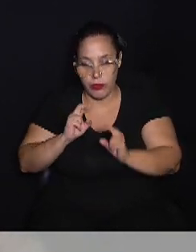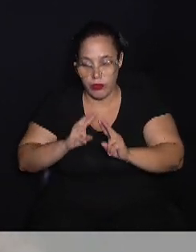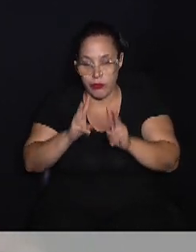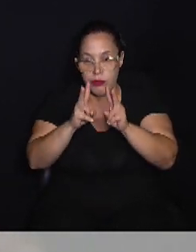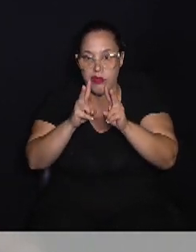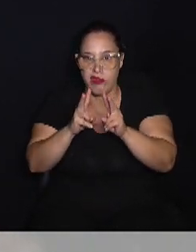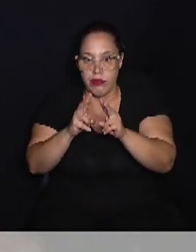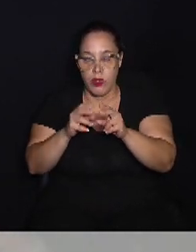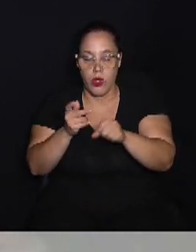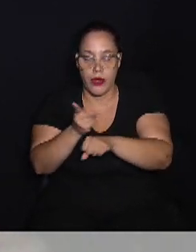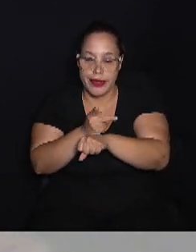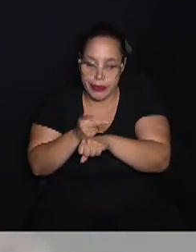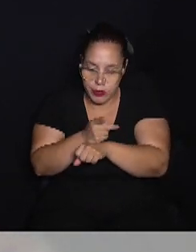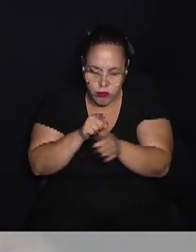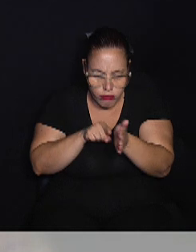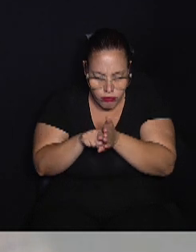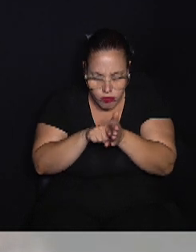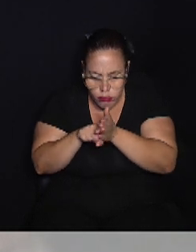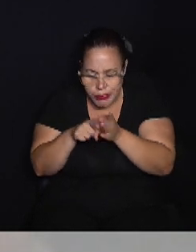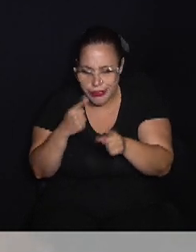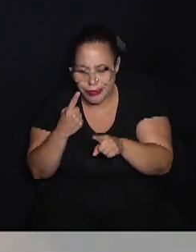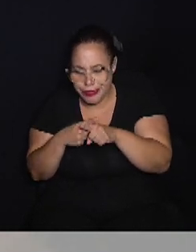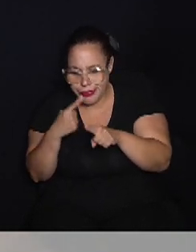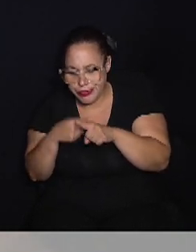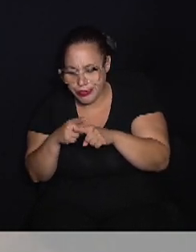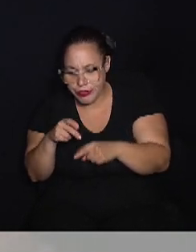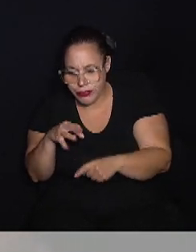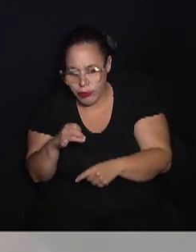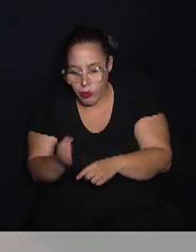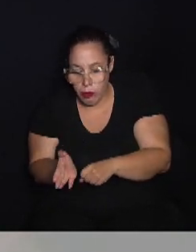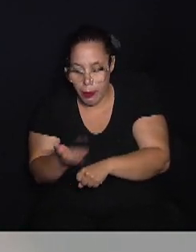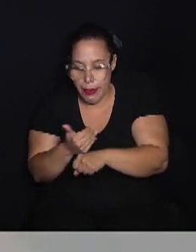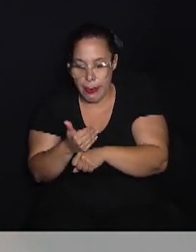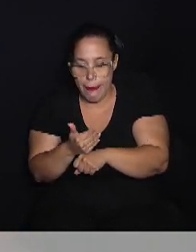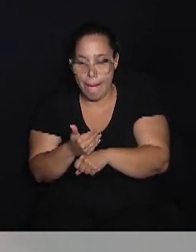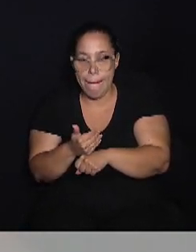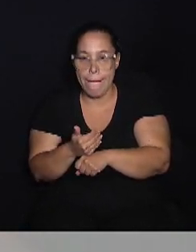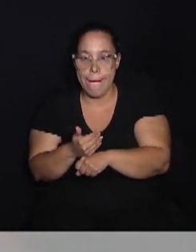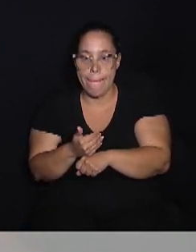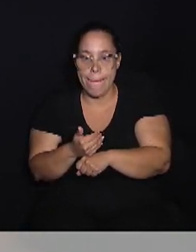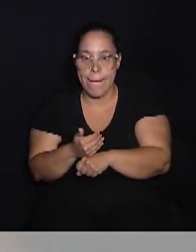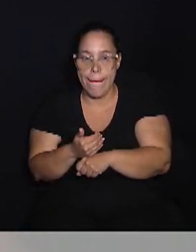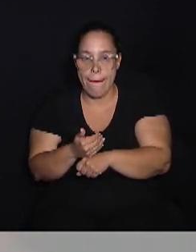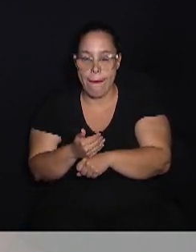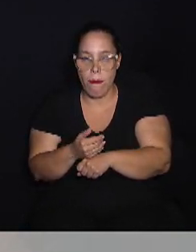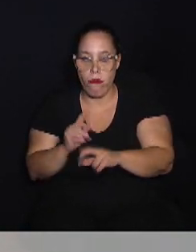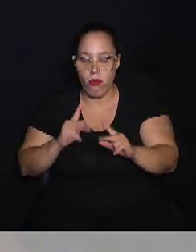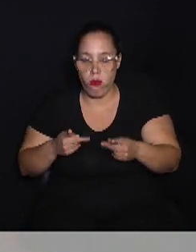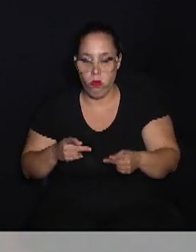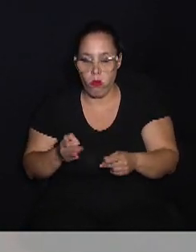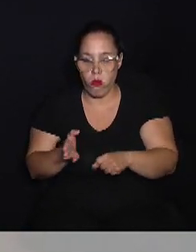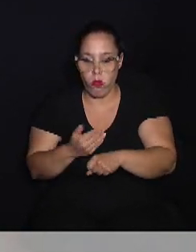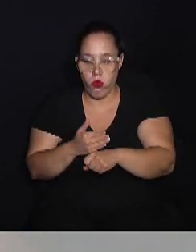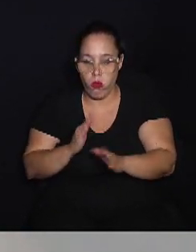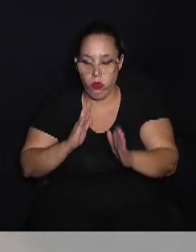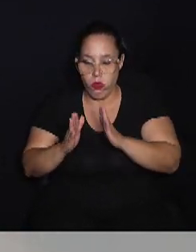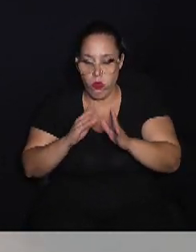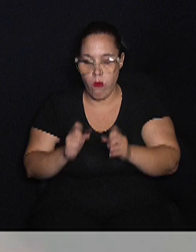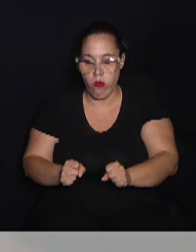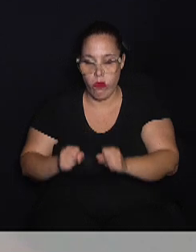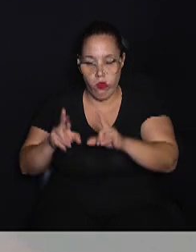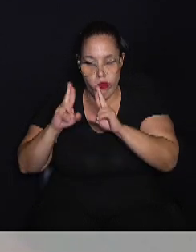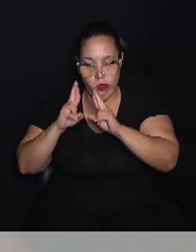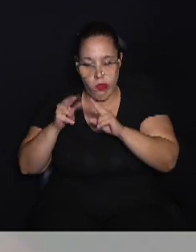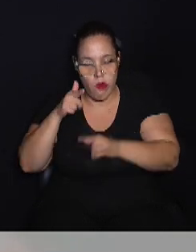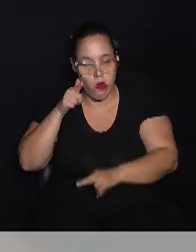gente investigar porque se for uma puberdade precoce alguma produção hormonal antes do período esperado a gente